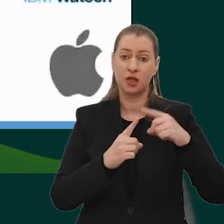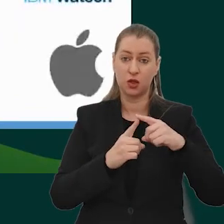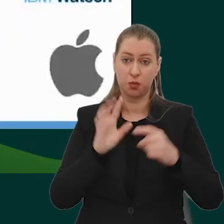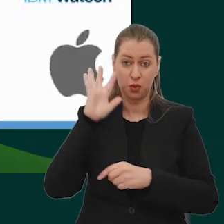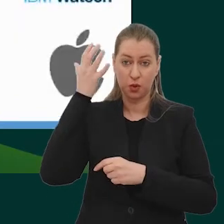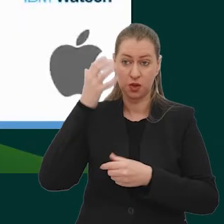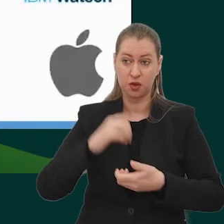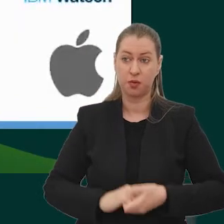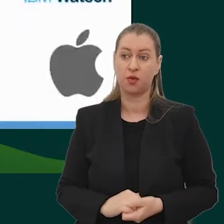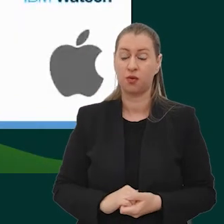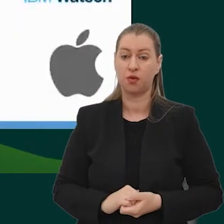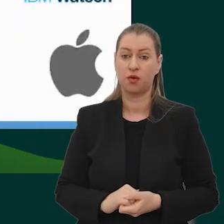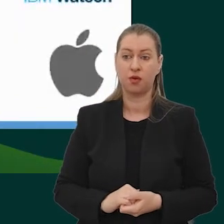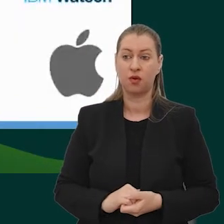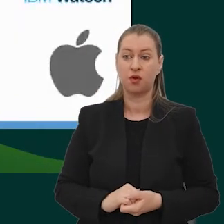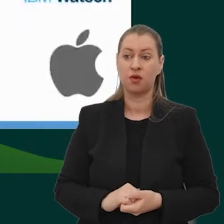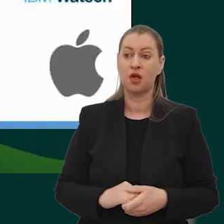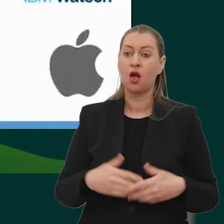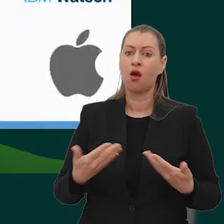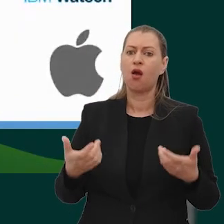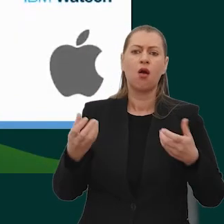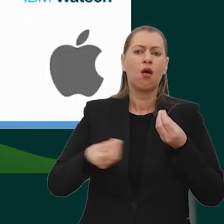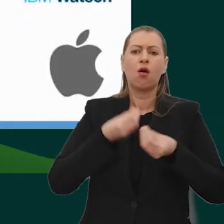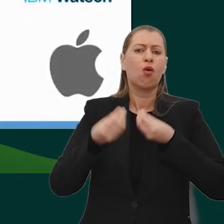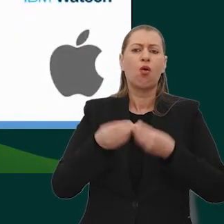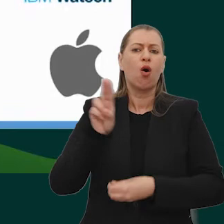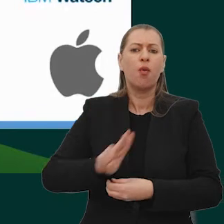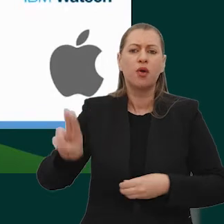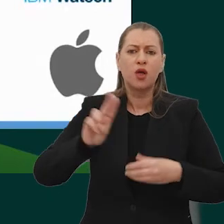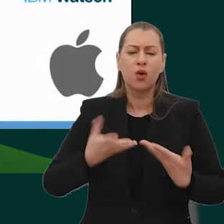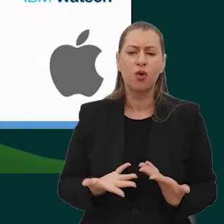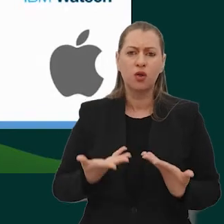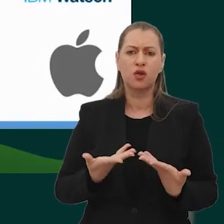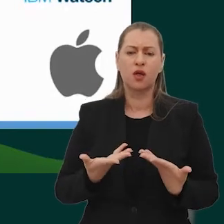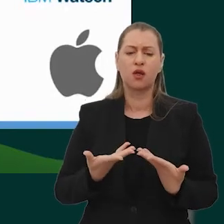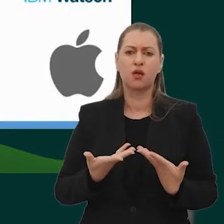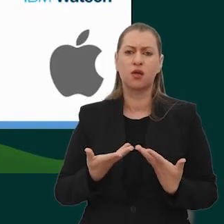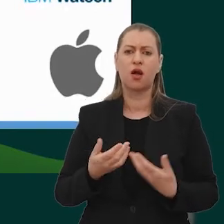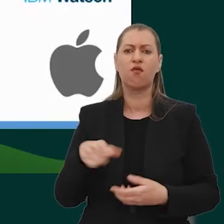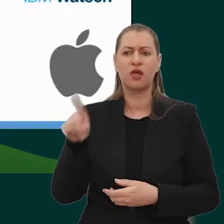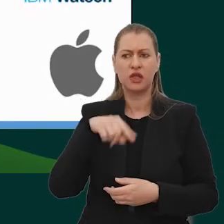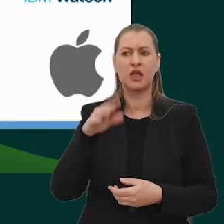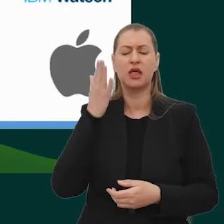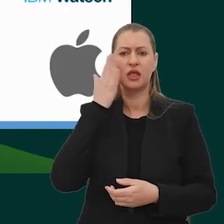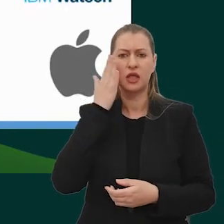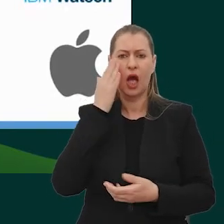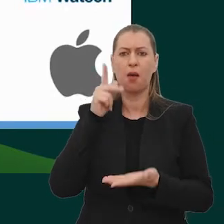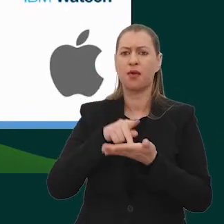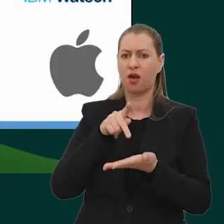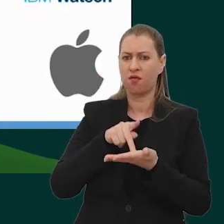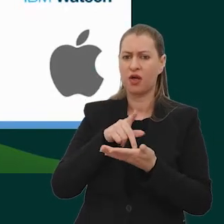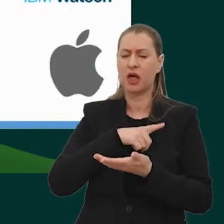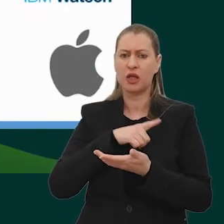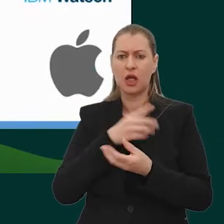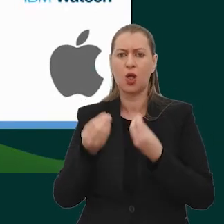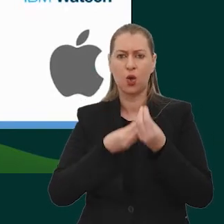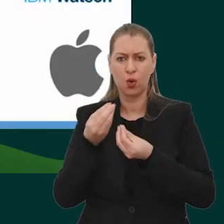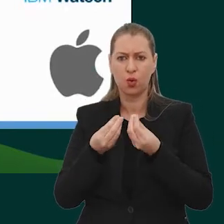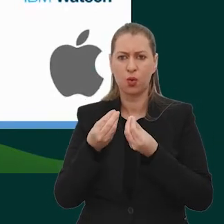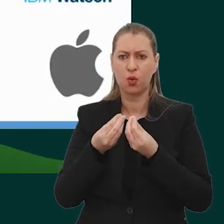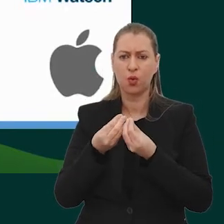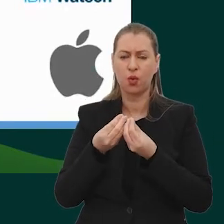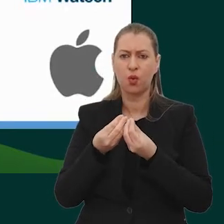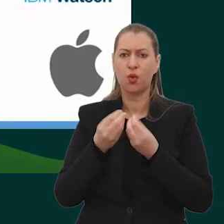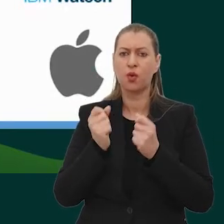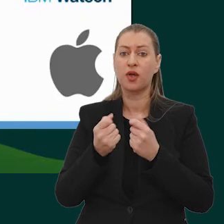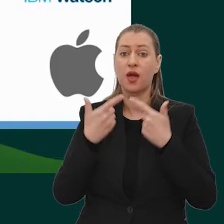situação. Mas onde se usa isso? Ainda não consegui me situar, né? Mas vocês, na verdade, estão rodeados de processamento de